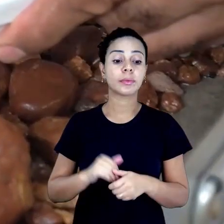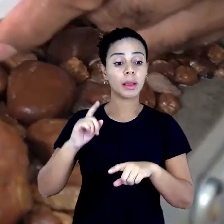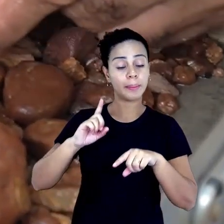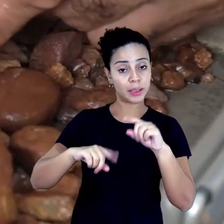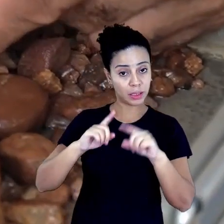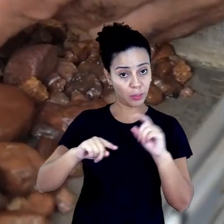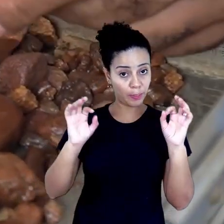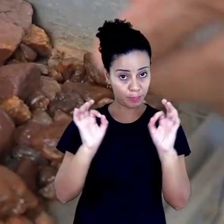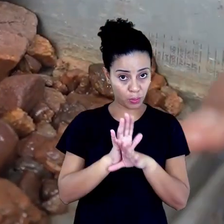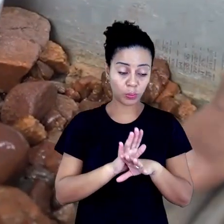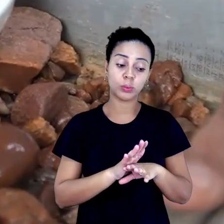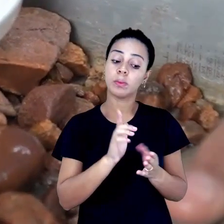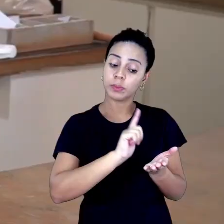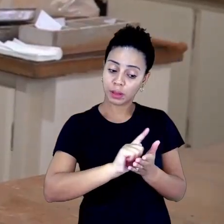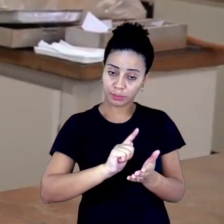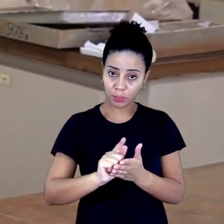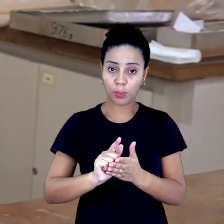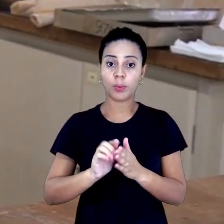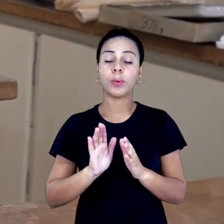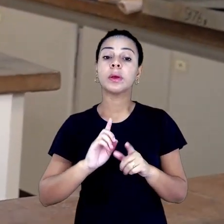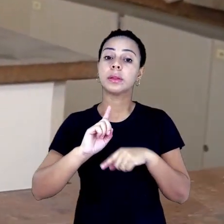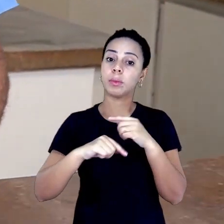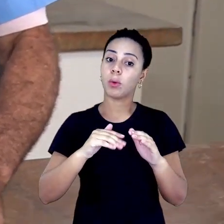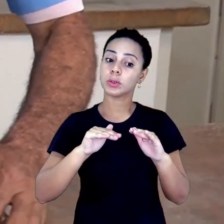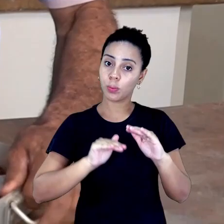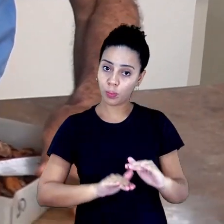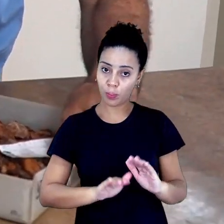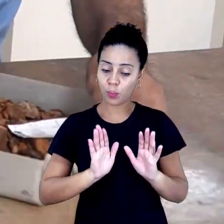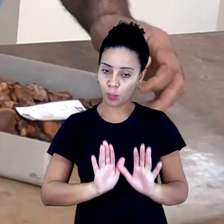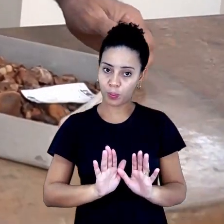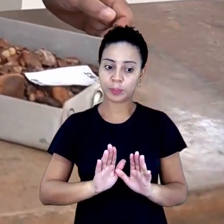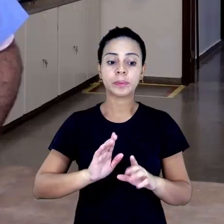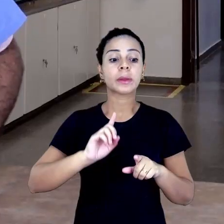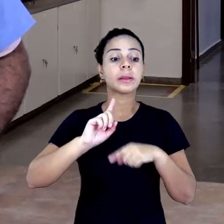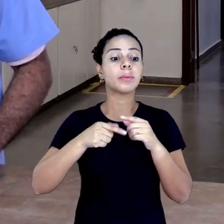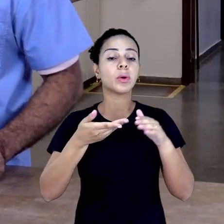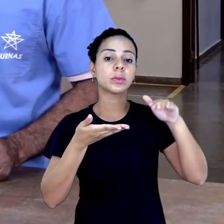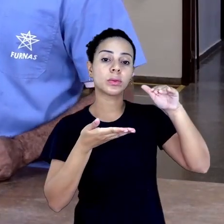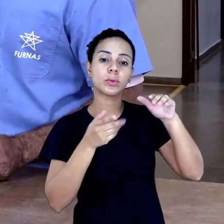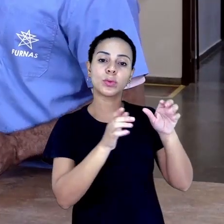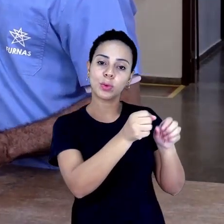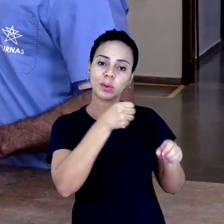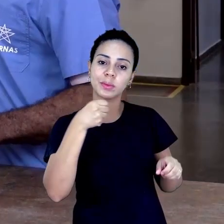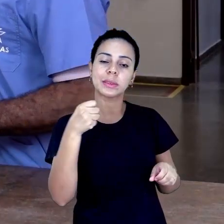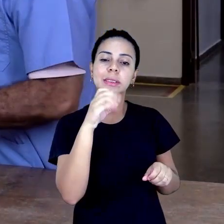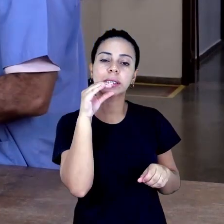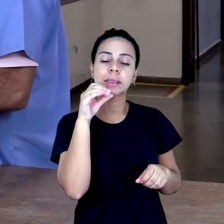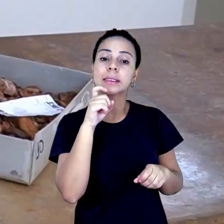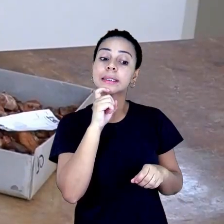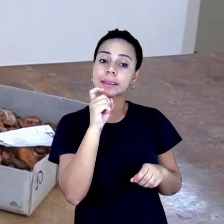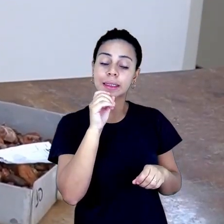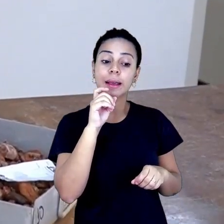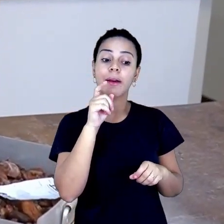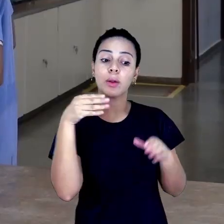Os materiais lavados e reservados são levados para secar em estufa, com temperatura entre 105 graus